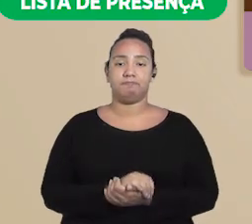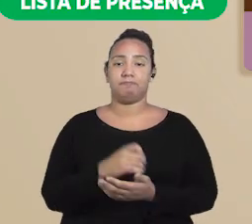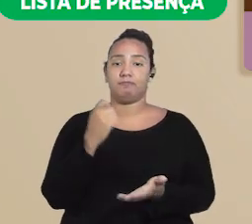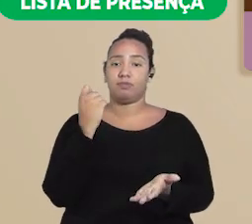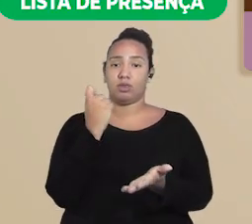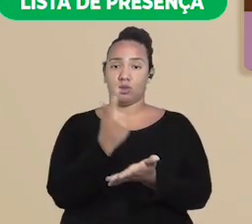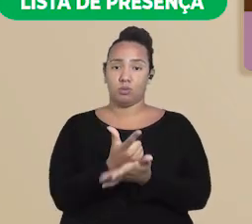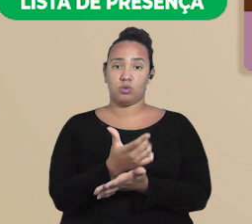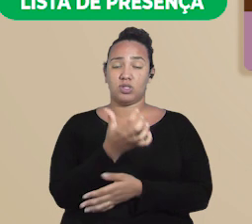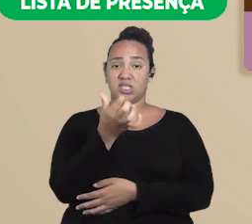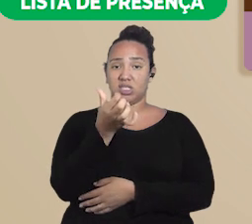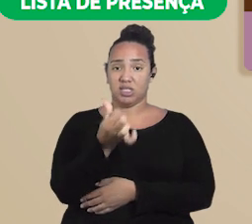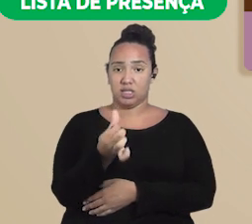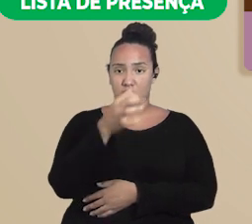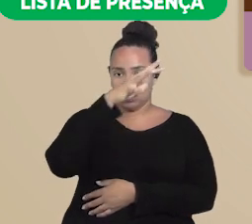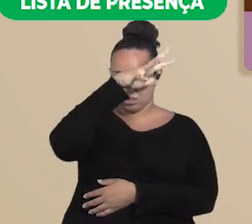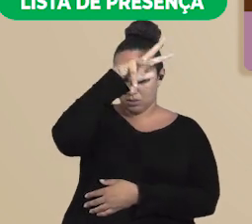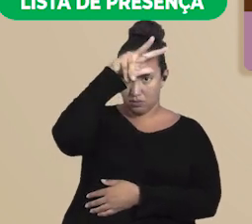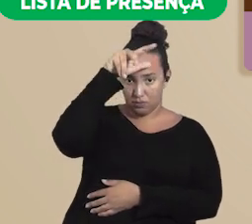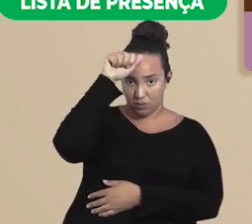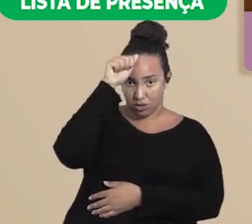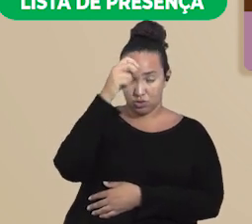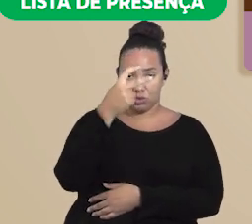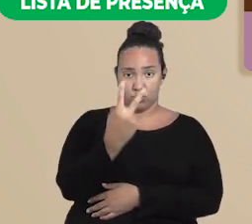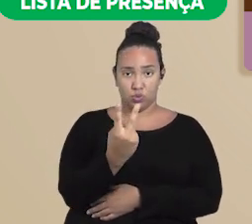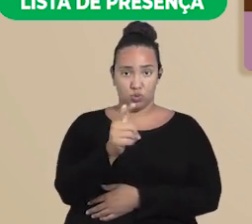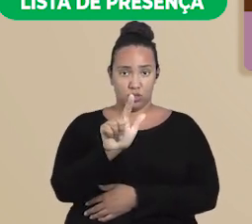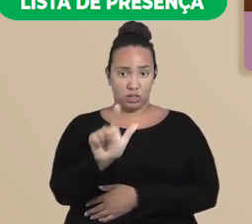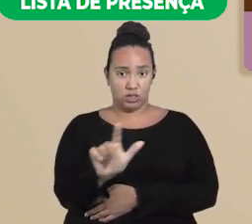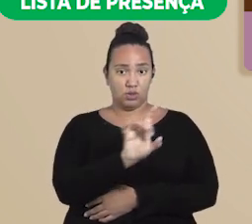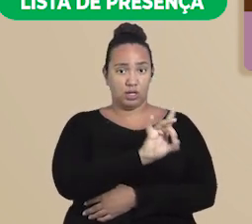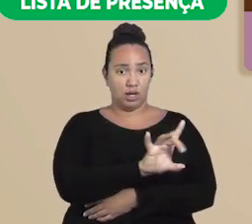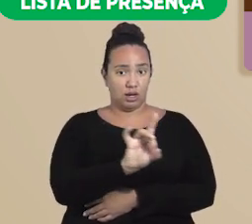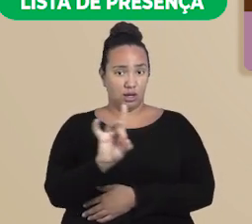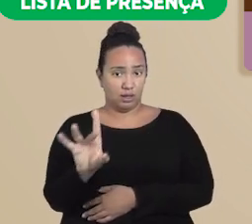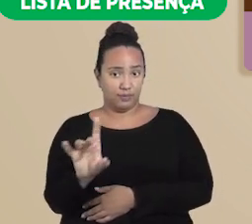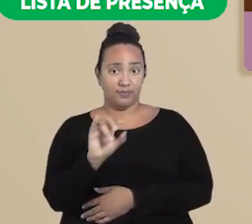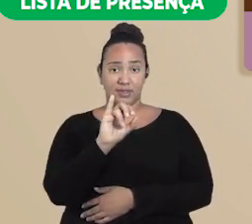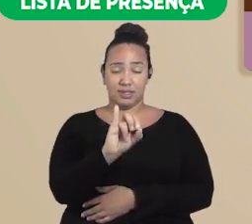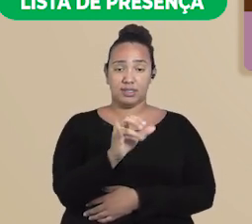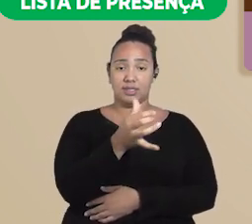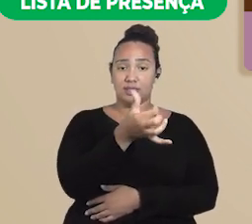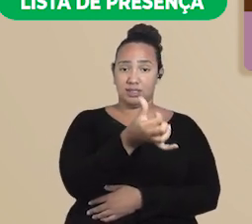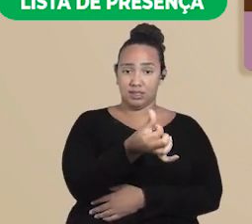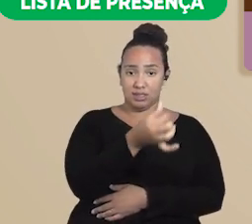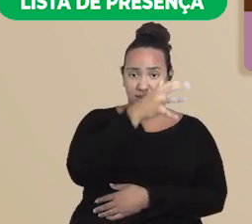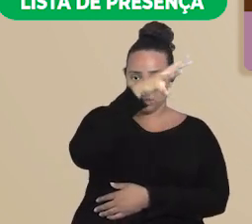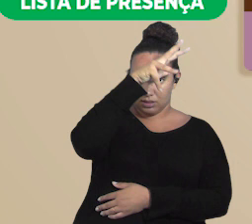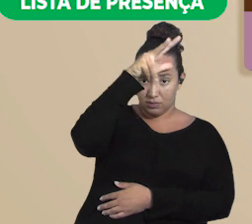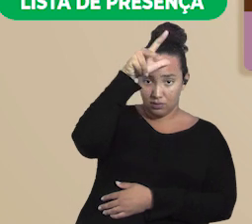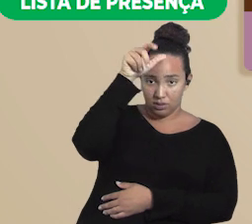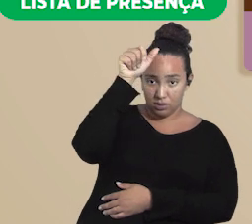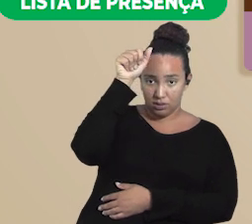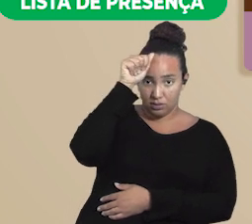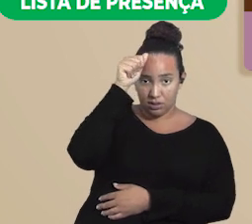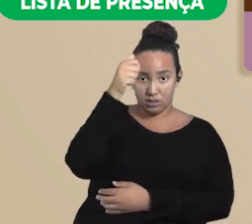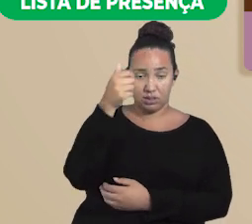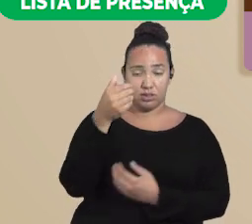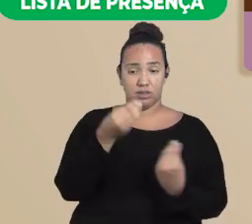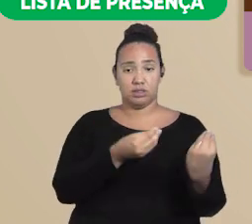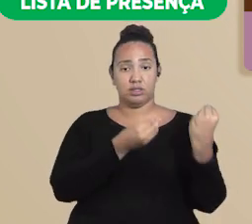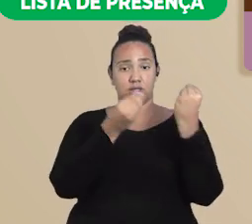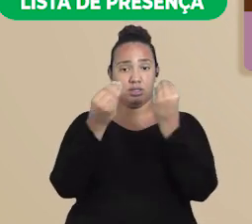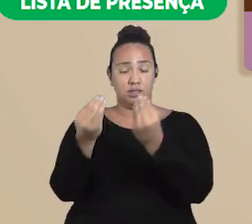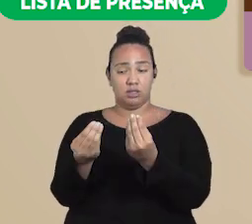Ela comprou 6 garrafas de refrigerante, de 2 litros cada. Se as 6 garrafas de refrigerante